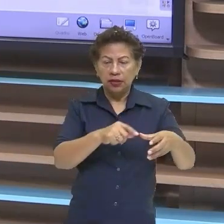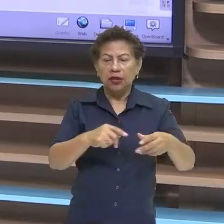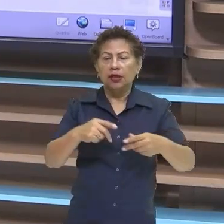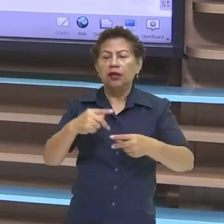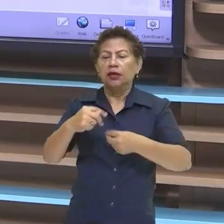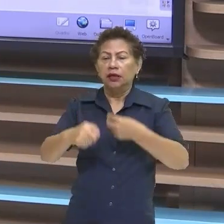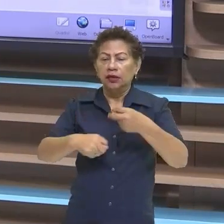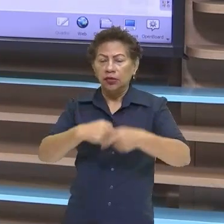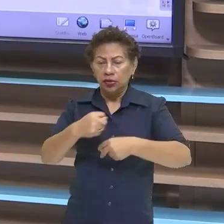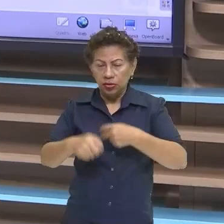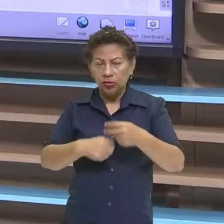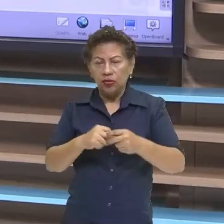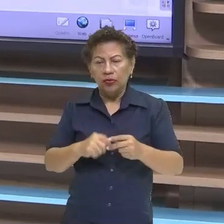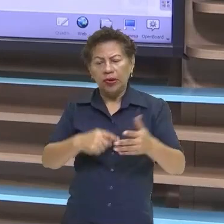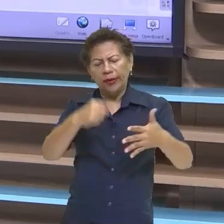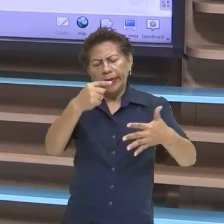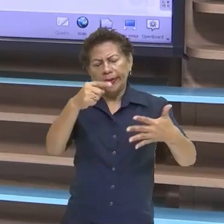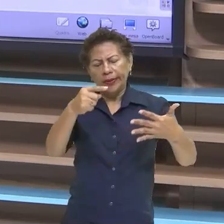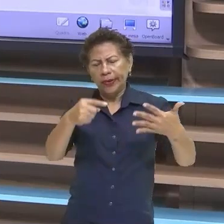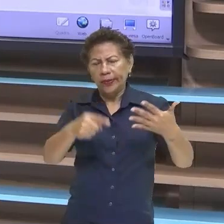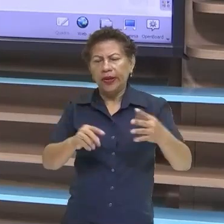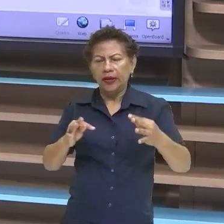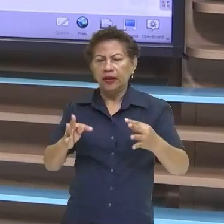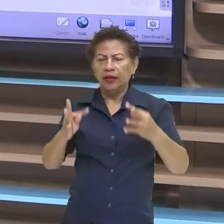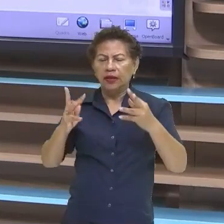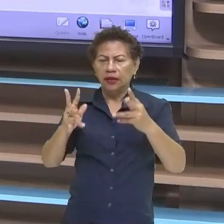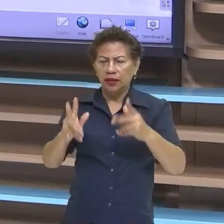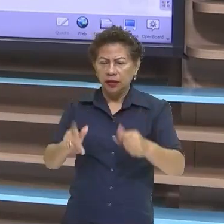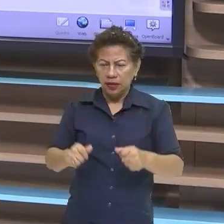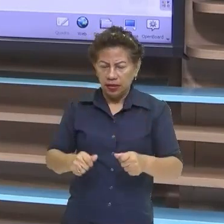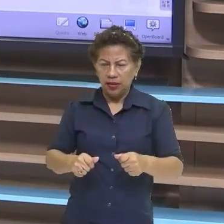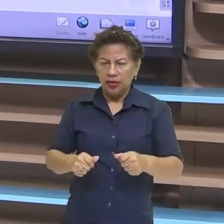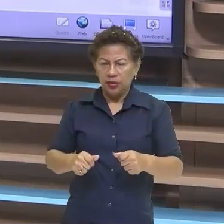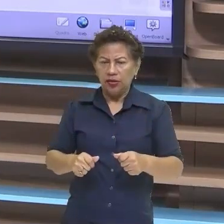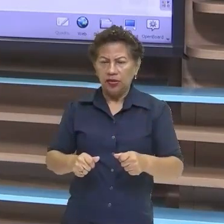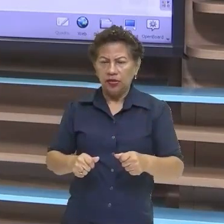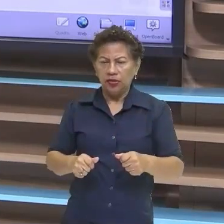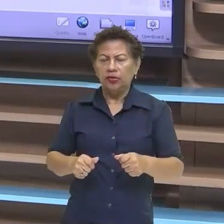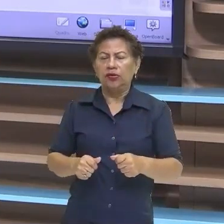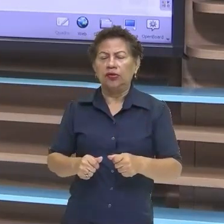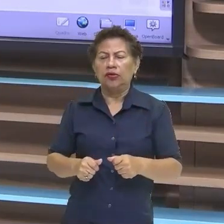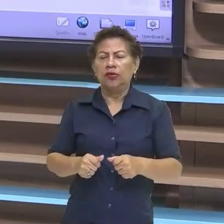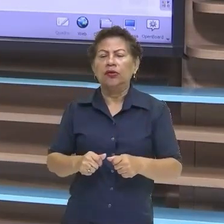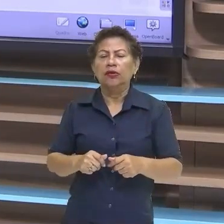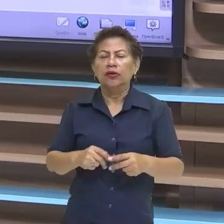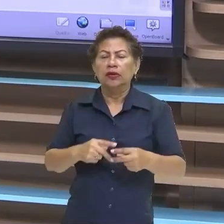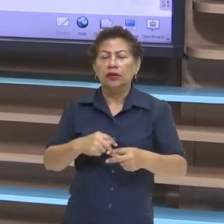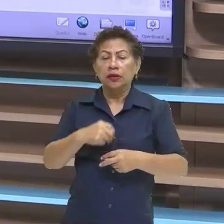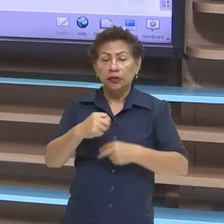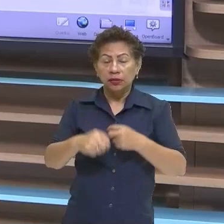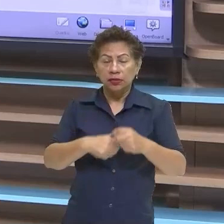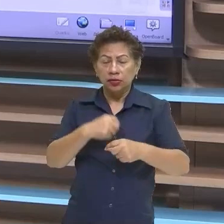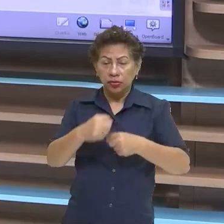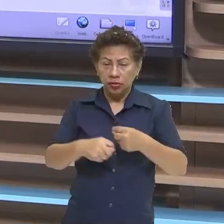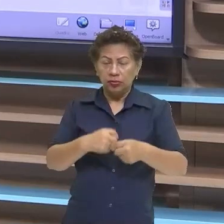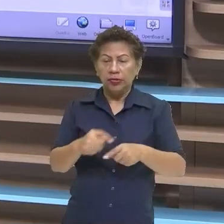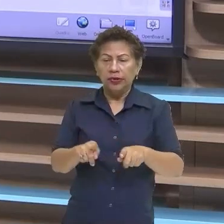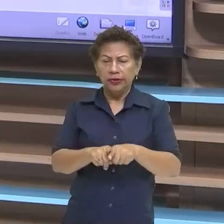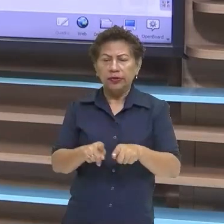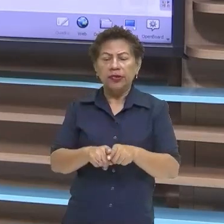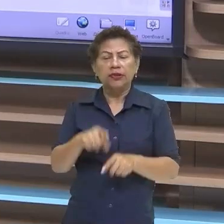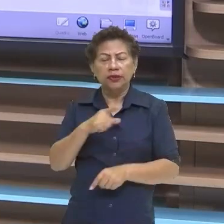aí todas essas questões a partir dessa dimensão econômica. Aí temos também a cultural,